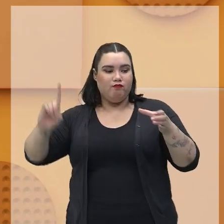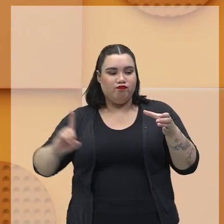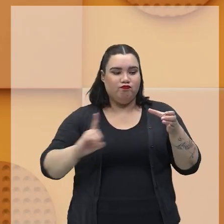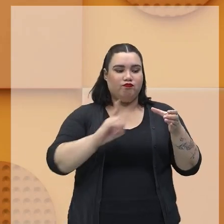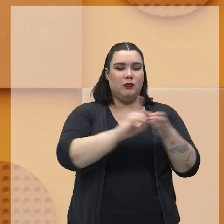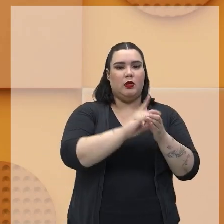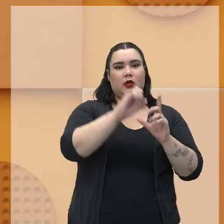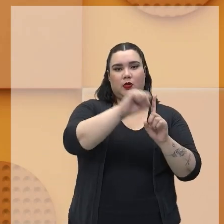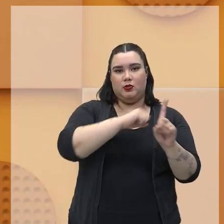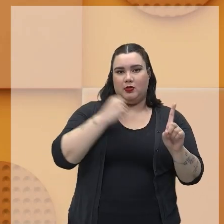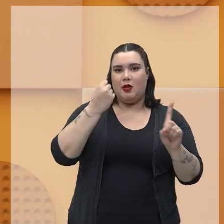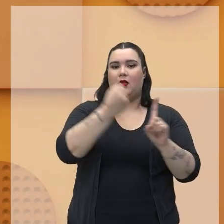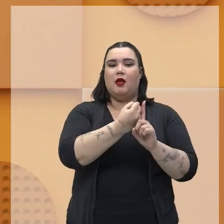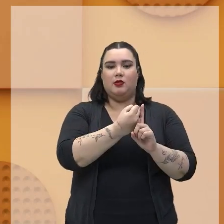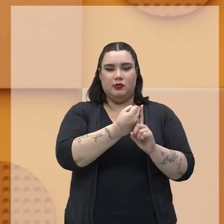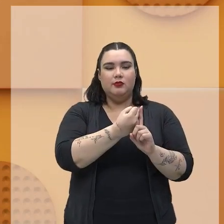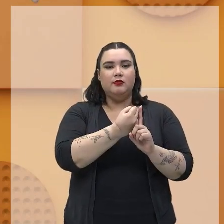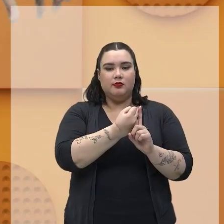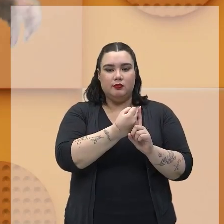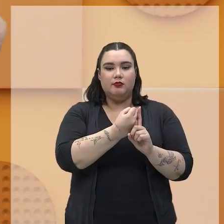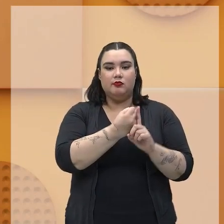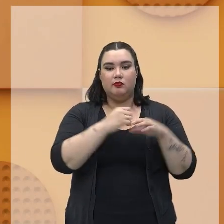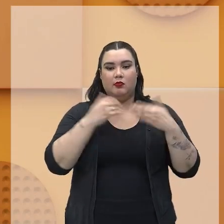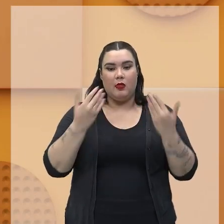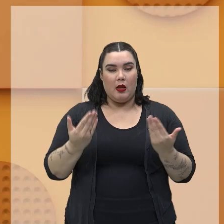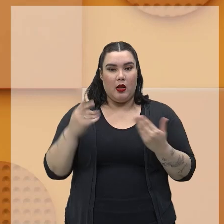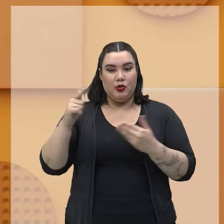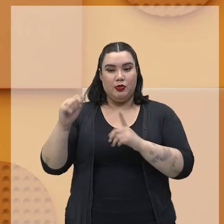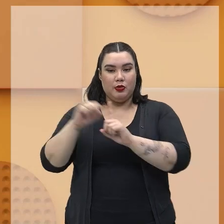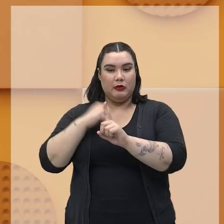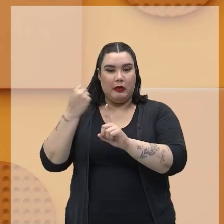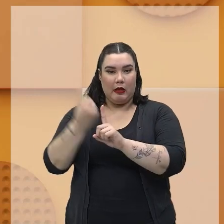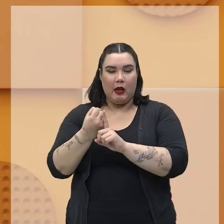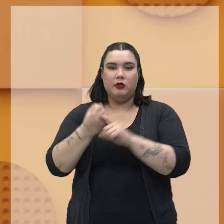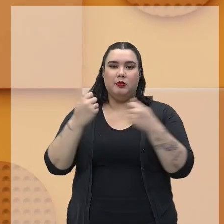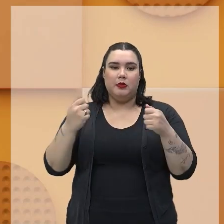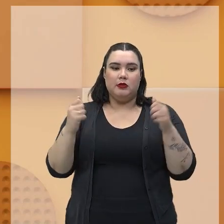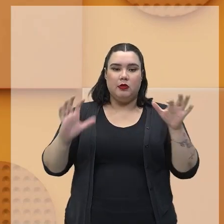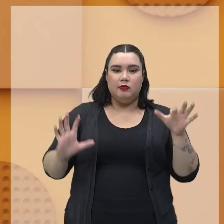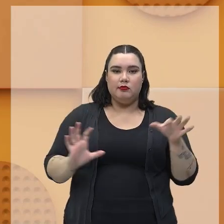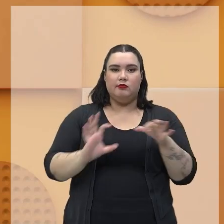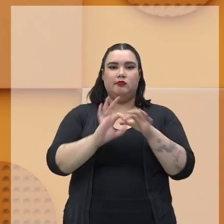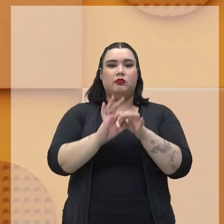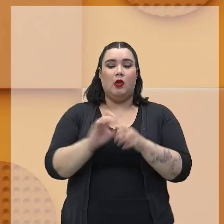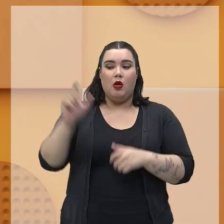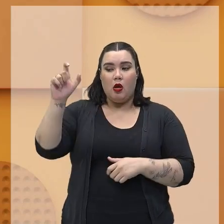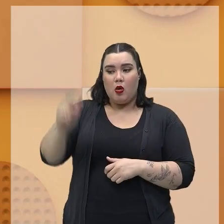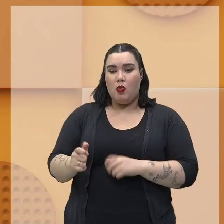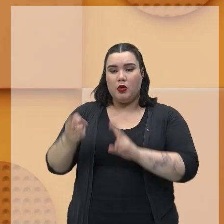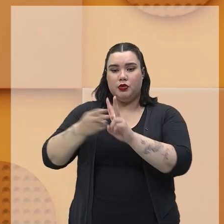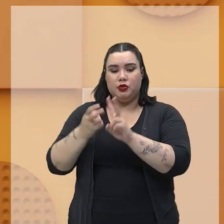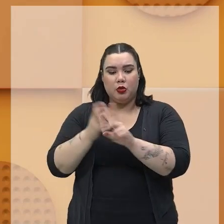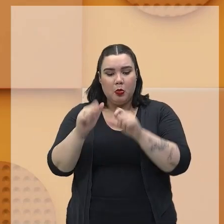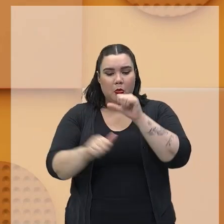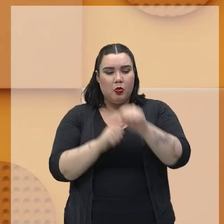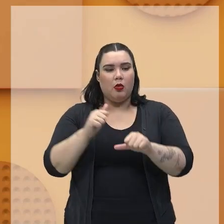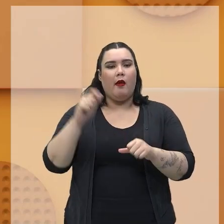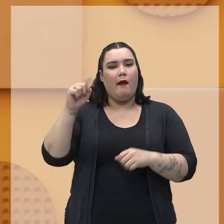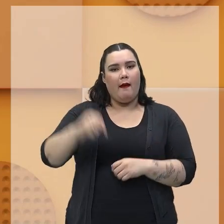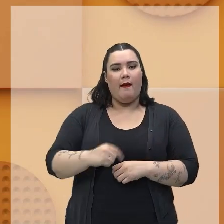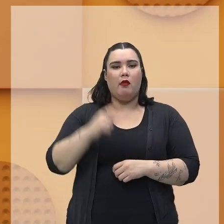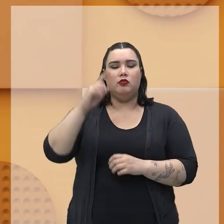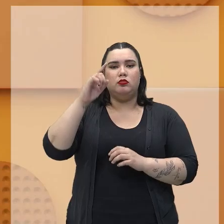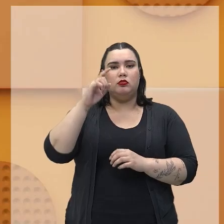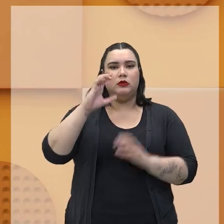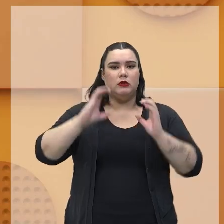tirá-lo da margem da sociedade e colocá-lo como cidadão consciente dos seus direitos e